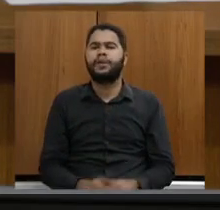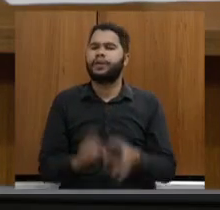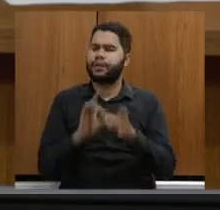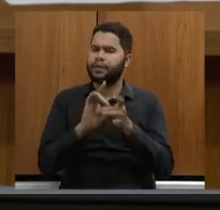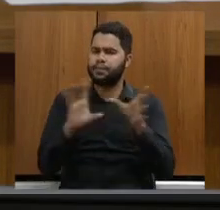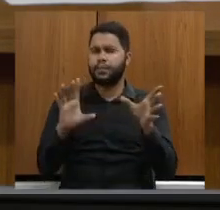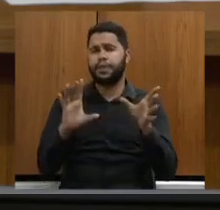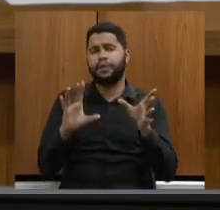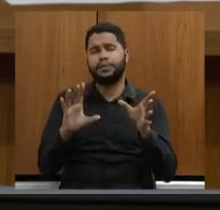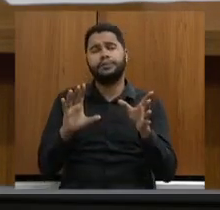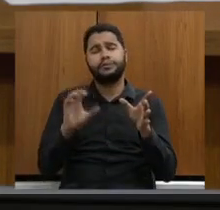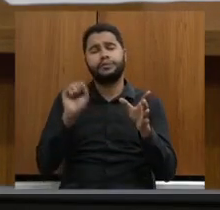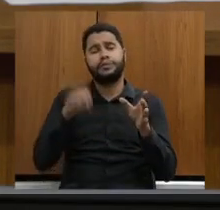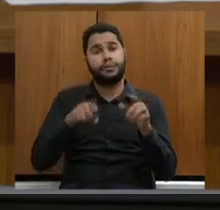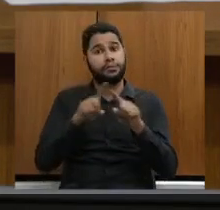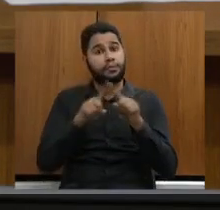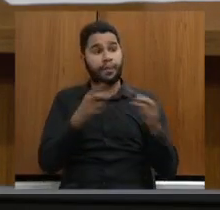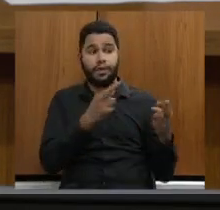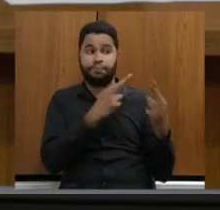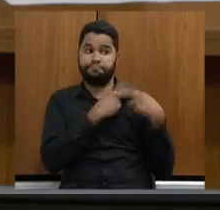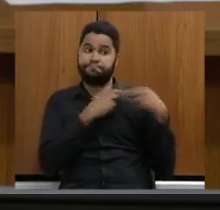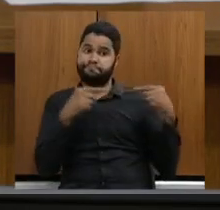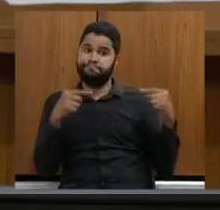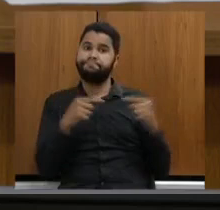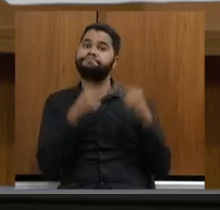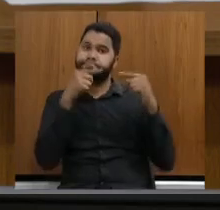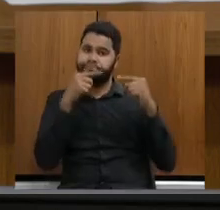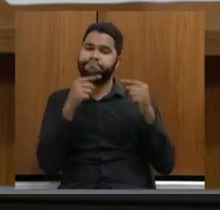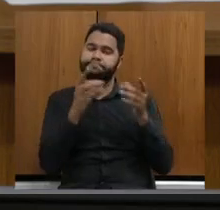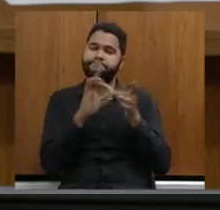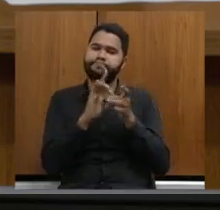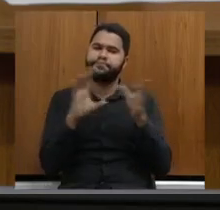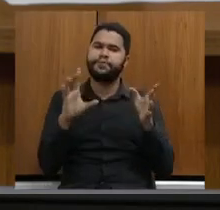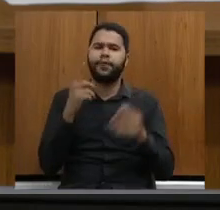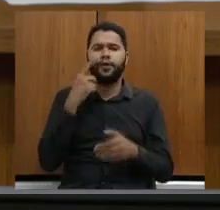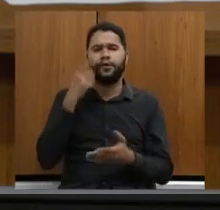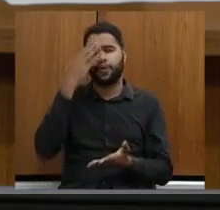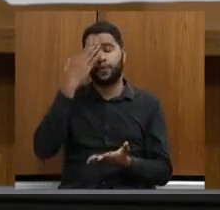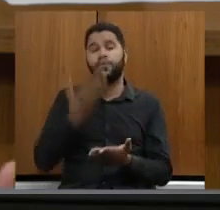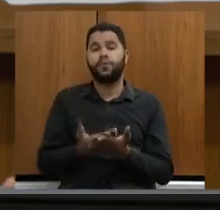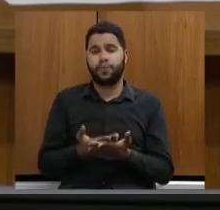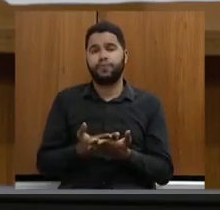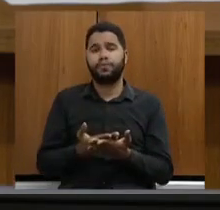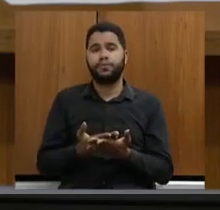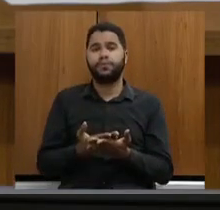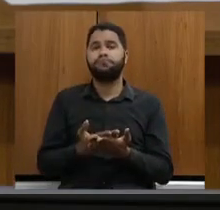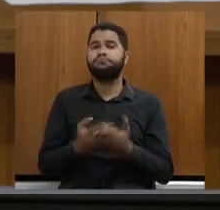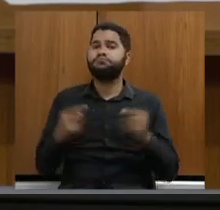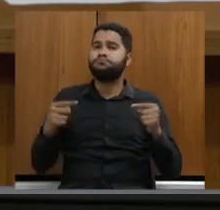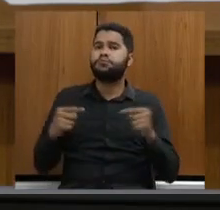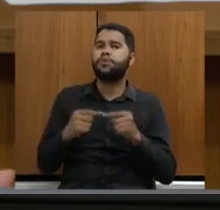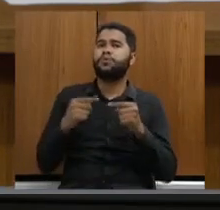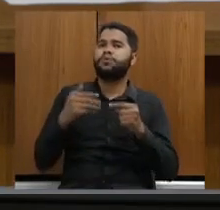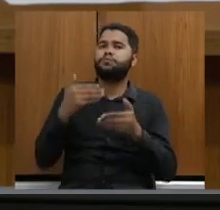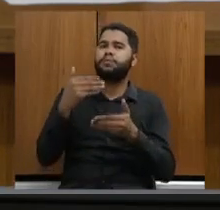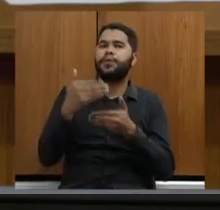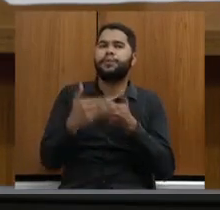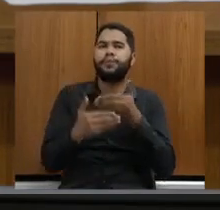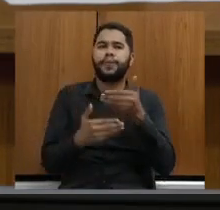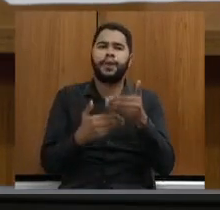liberar a gente quer liberar mas também tem que ter responsabilidade nessa liberação a gente tem confiança que conforme vai avançando